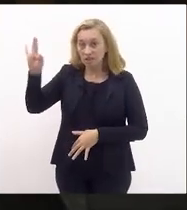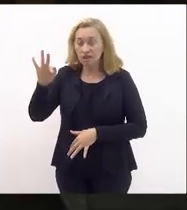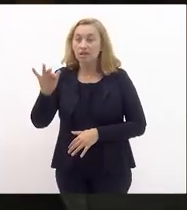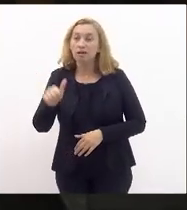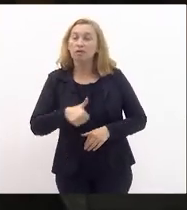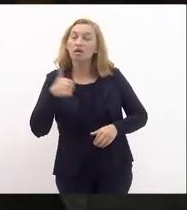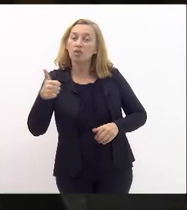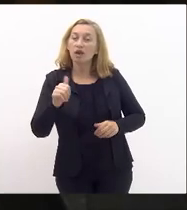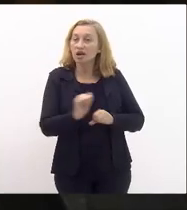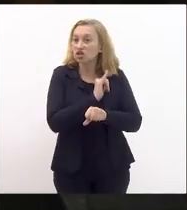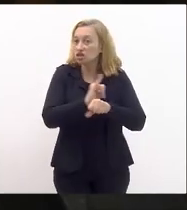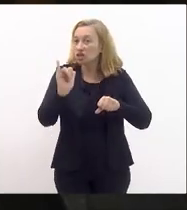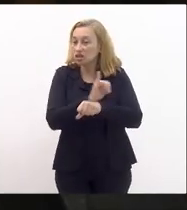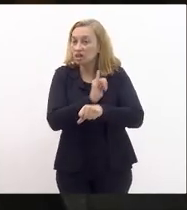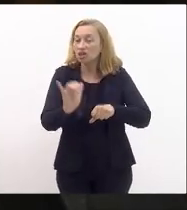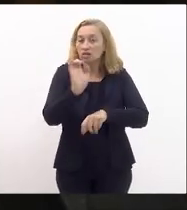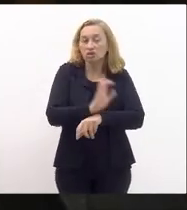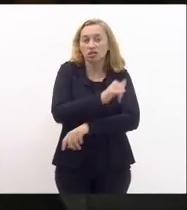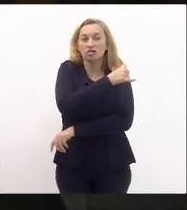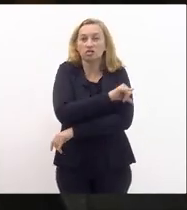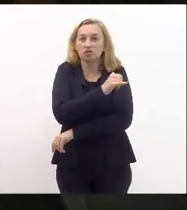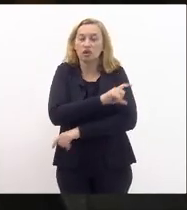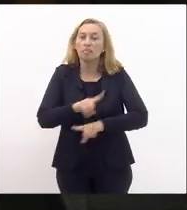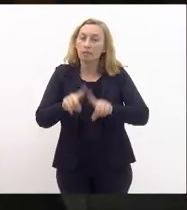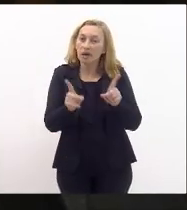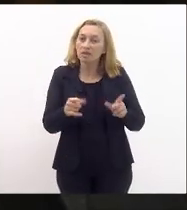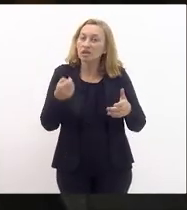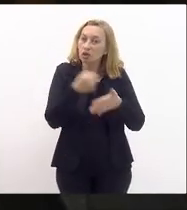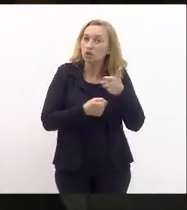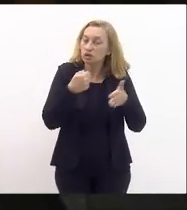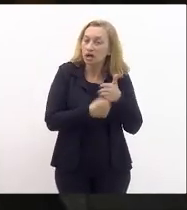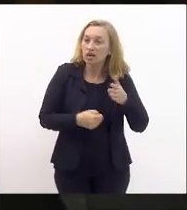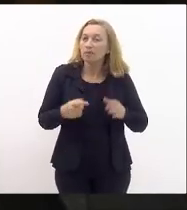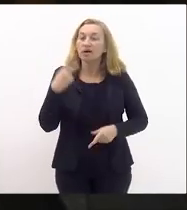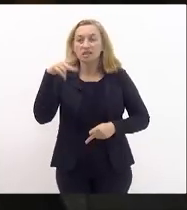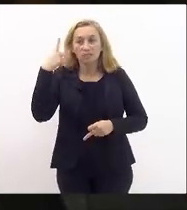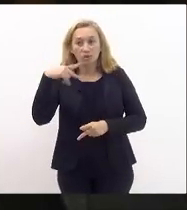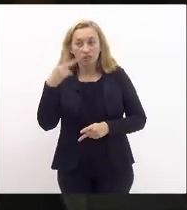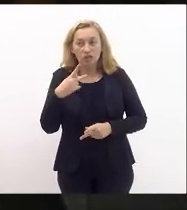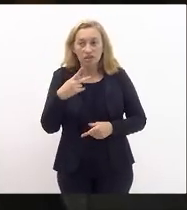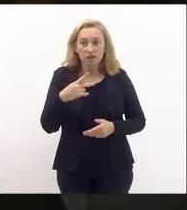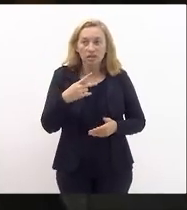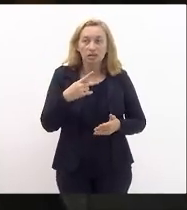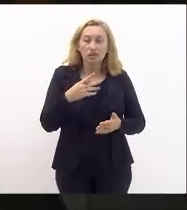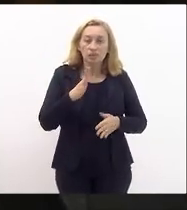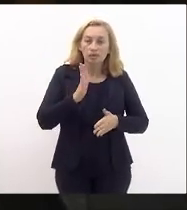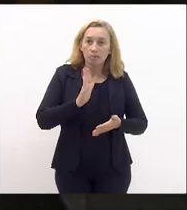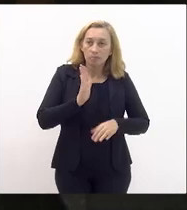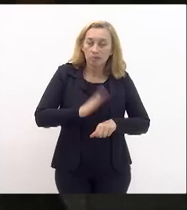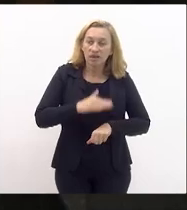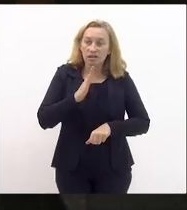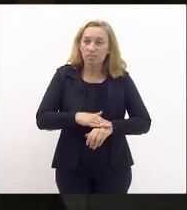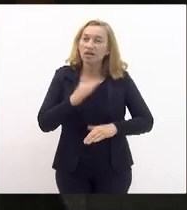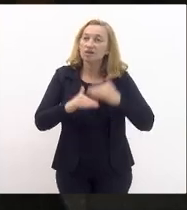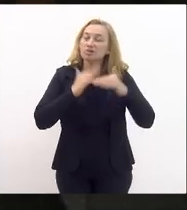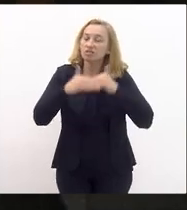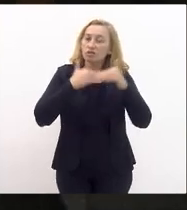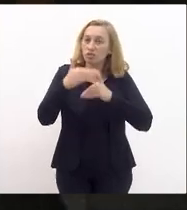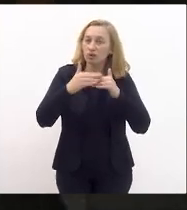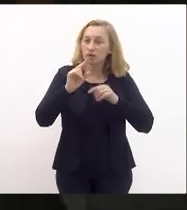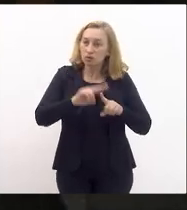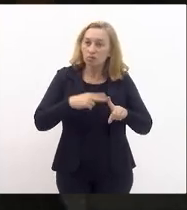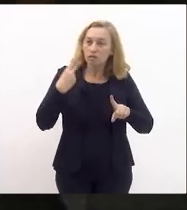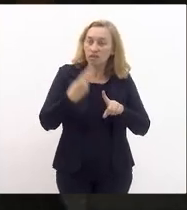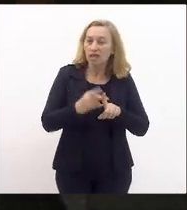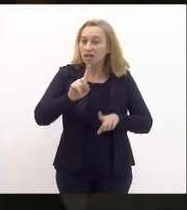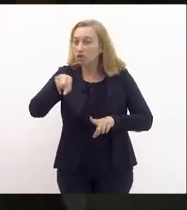os mecanismos aqui no Estado do Rio de Janeiro, mas a gente tem que lutar para que essa política seja cada vez mais consolidada, que seja replicada em